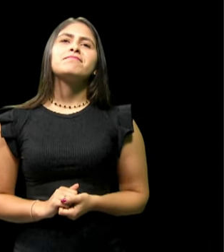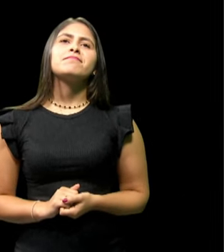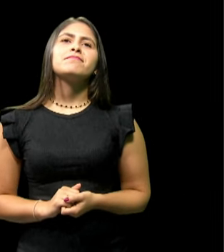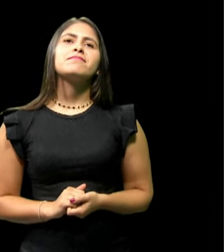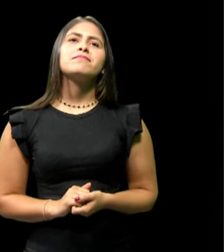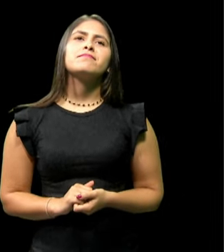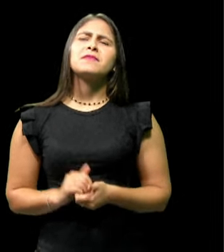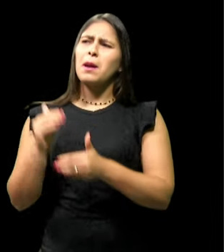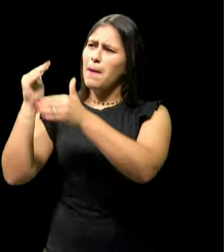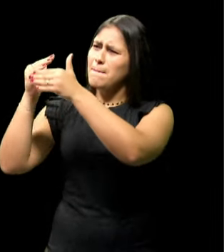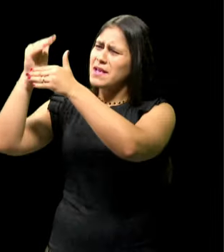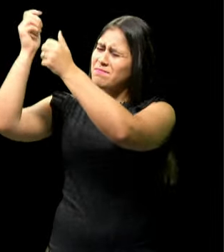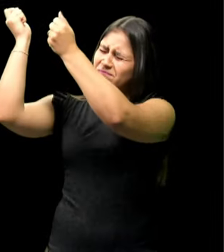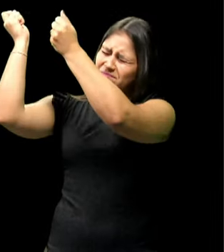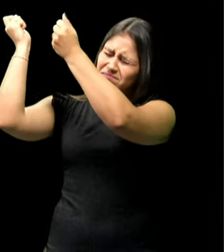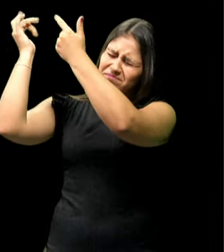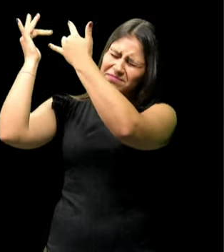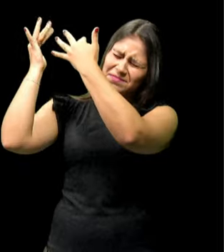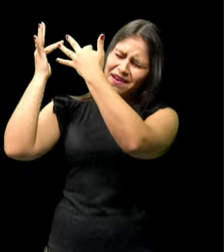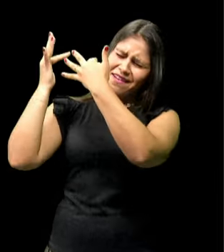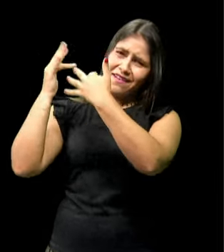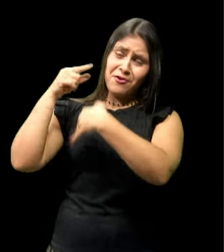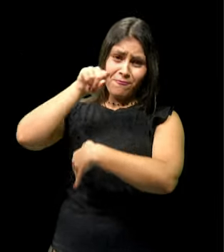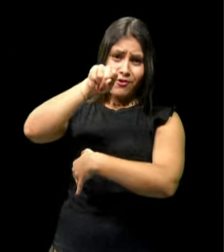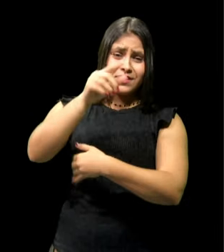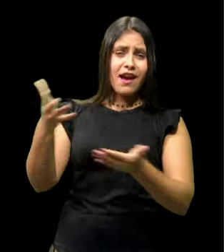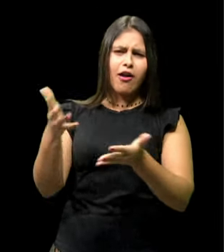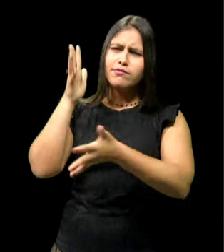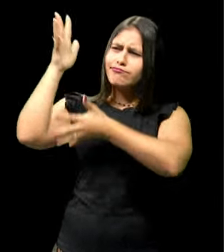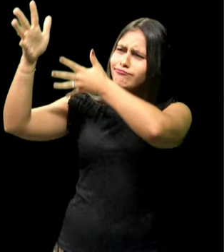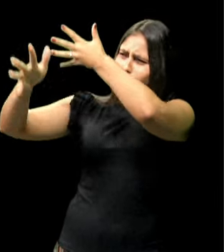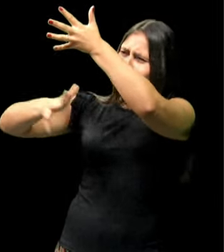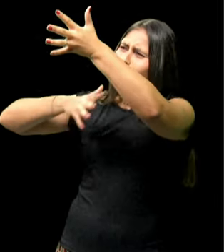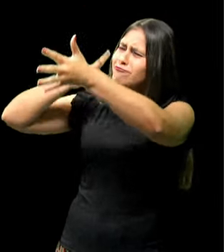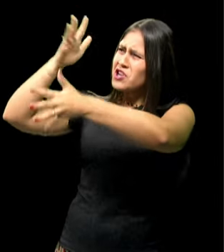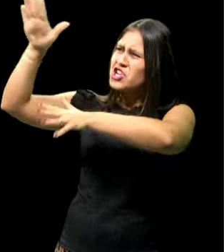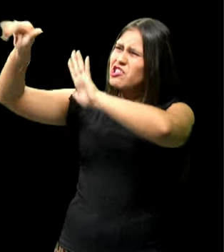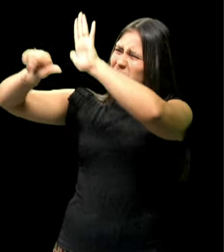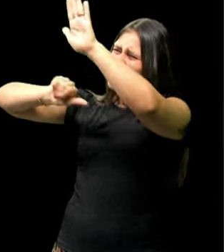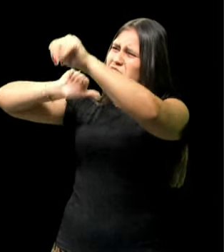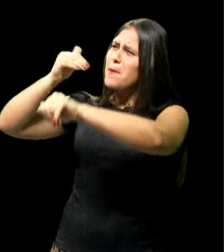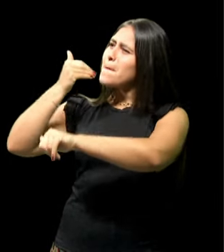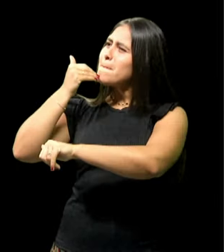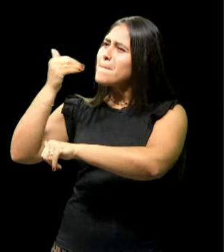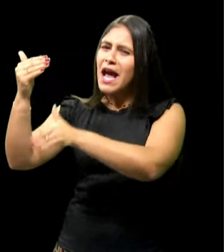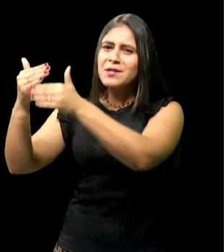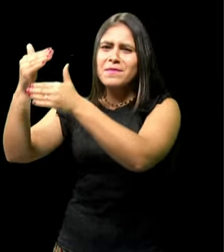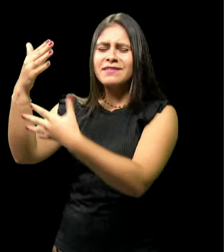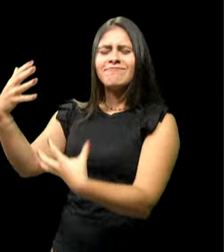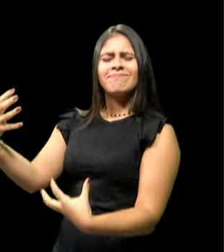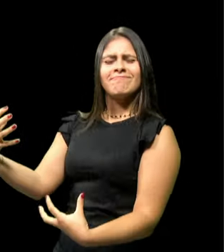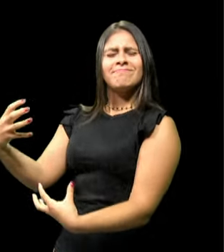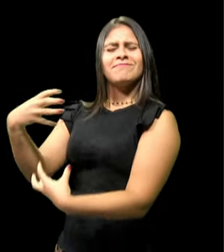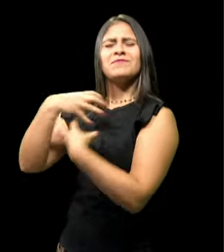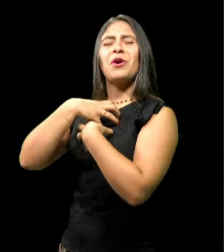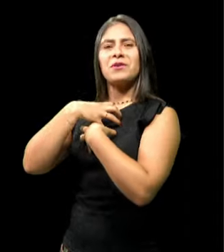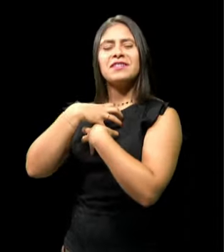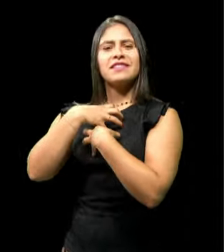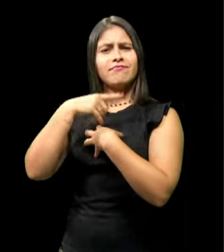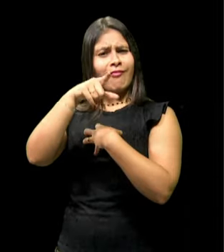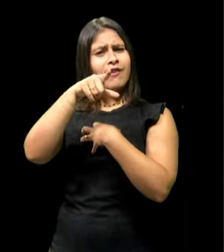Vem sobre nós, Jesus, nós te amamos. Comece a chamar agora. Chame por Ele. Chame pela presença.